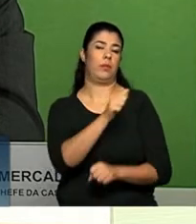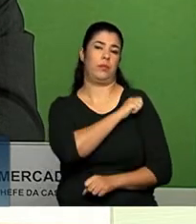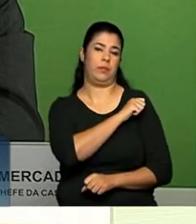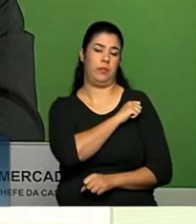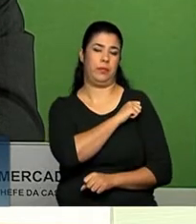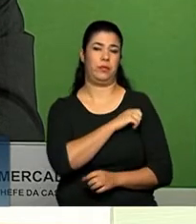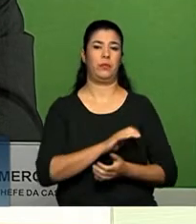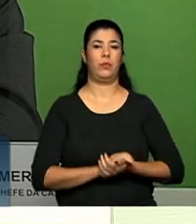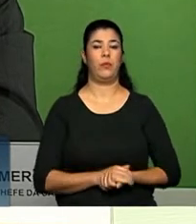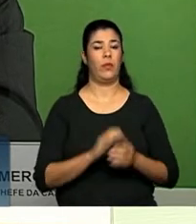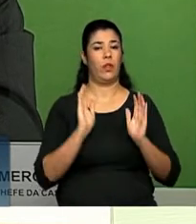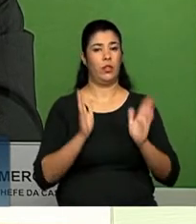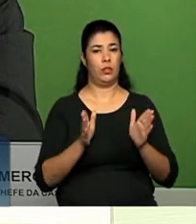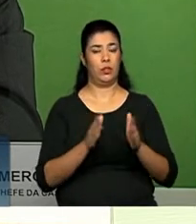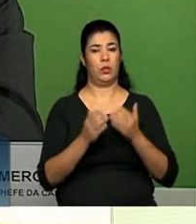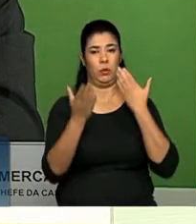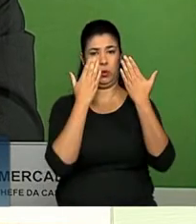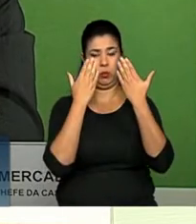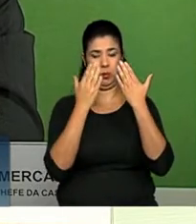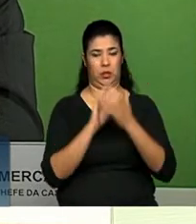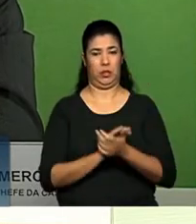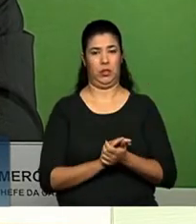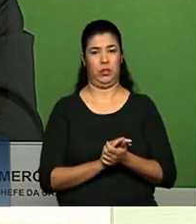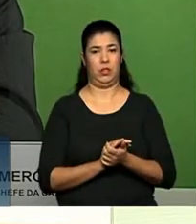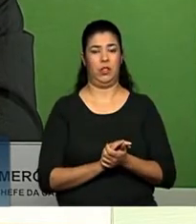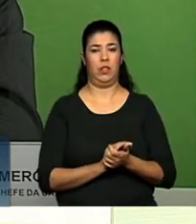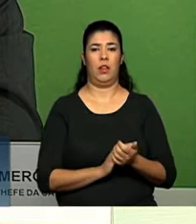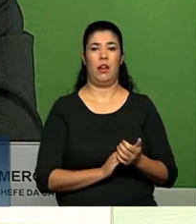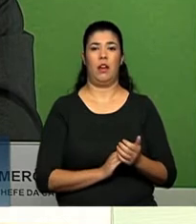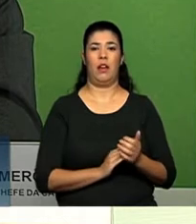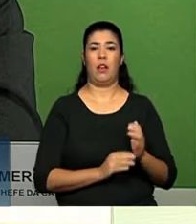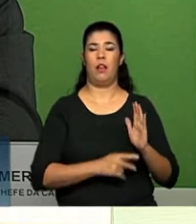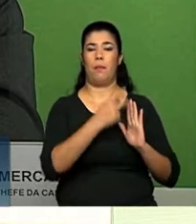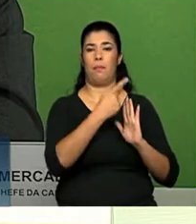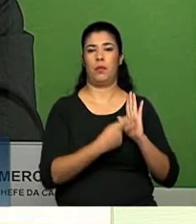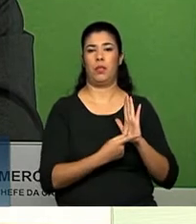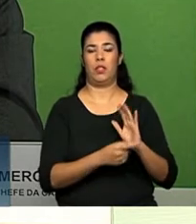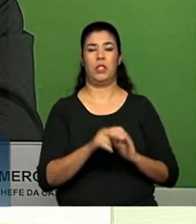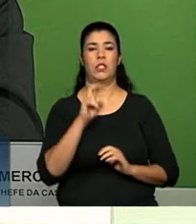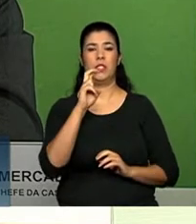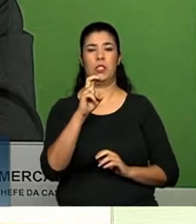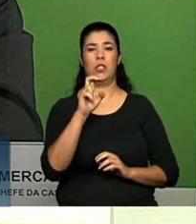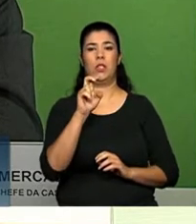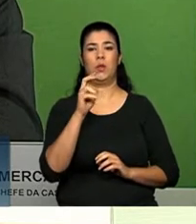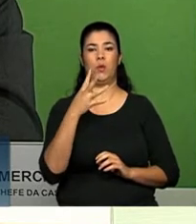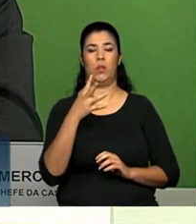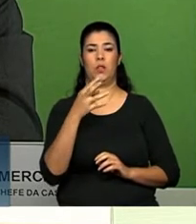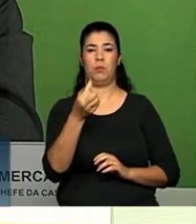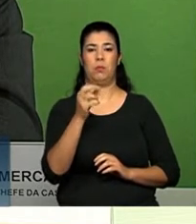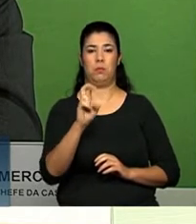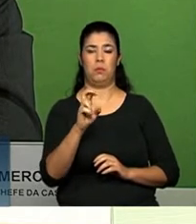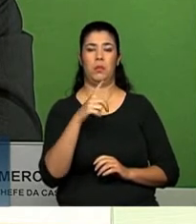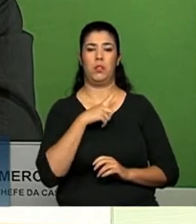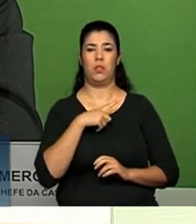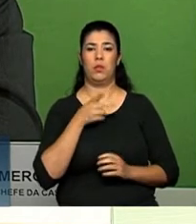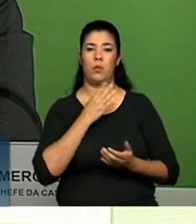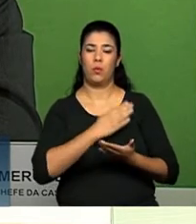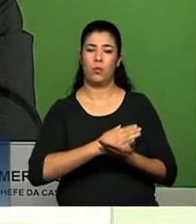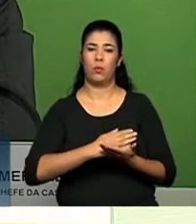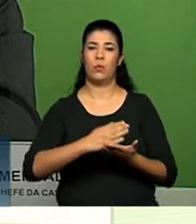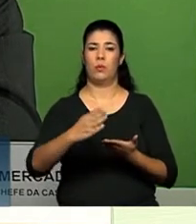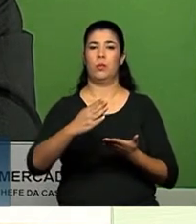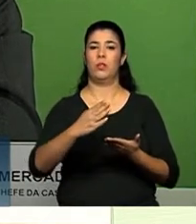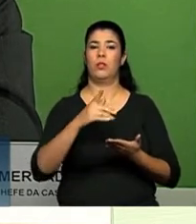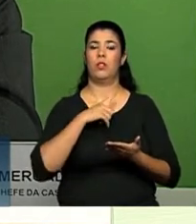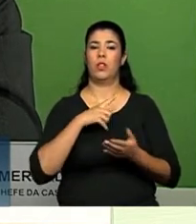relação à medida 654 e 655, as duas medidas provisórias, as comissões foram